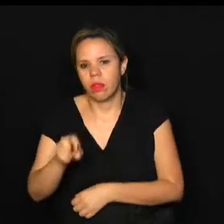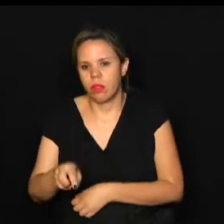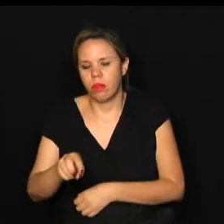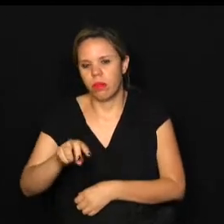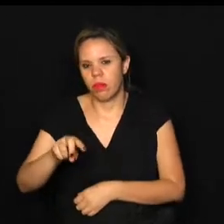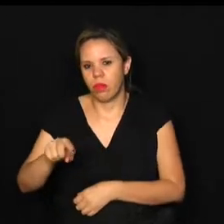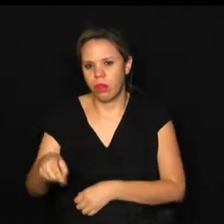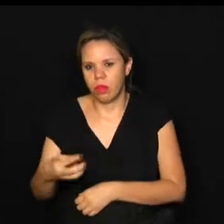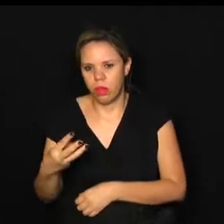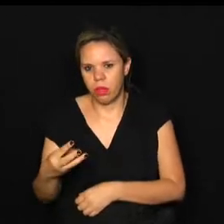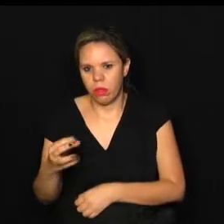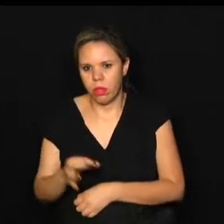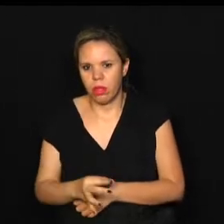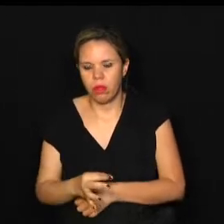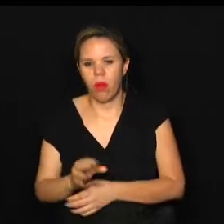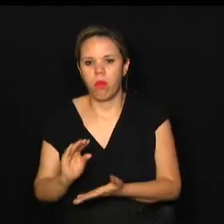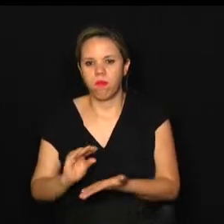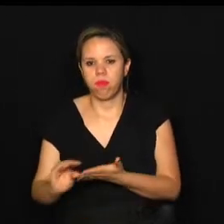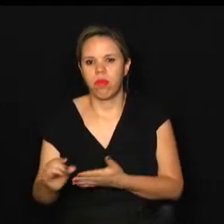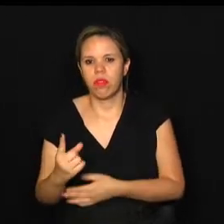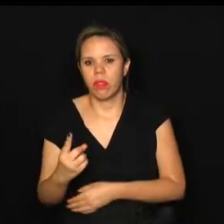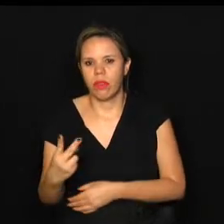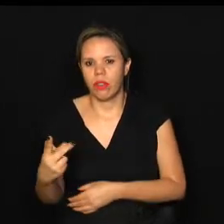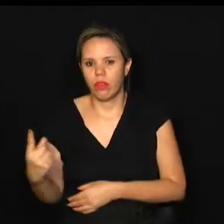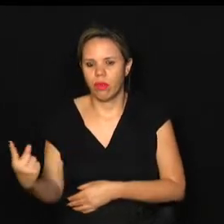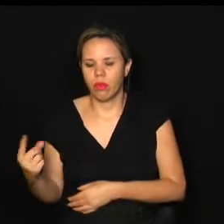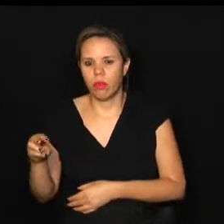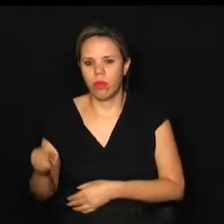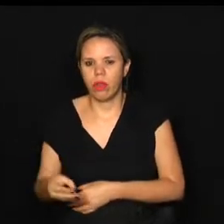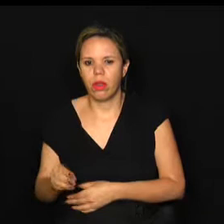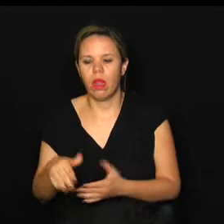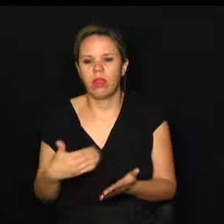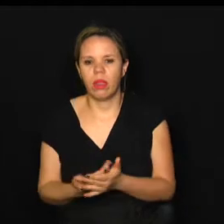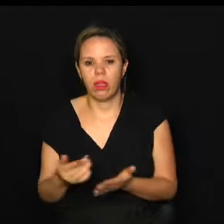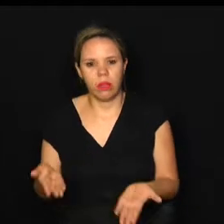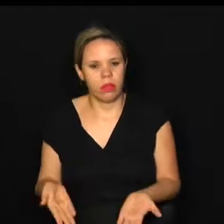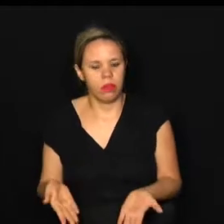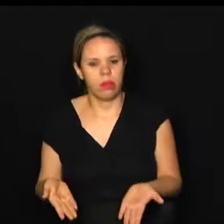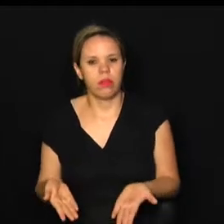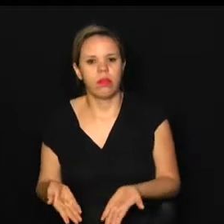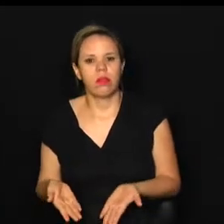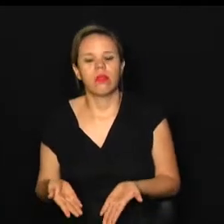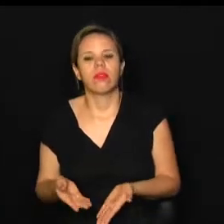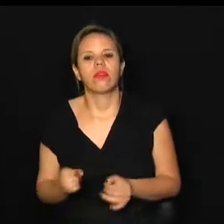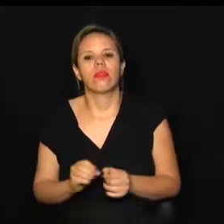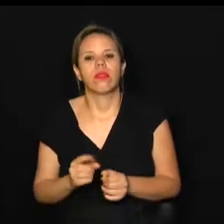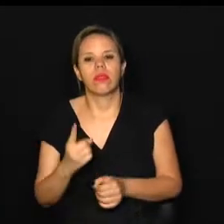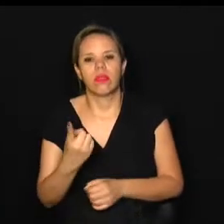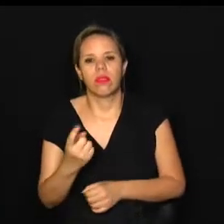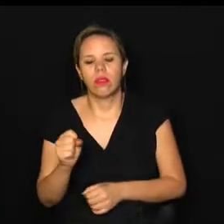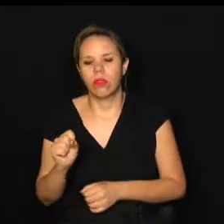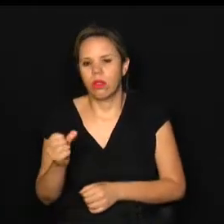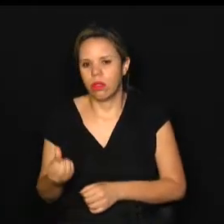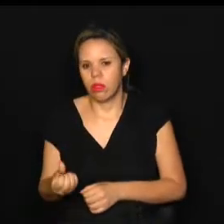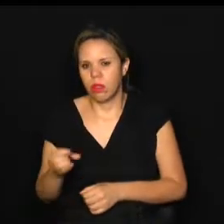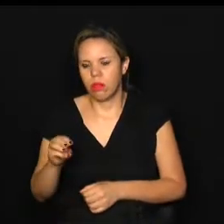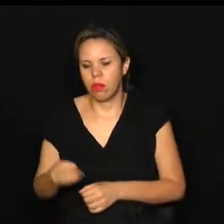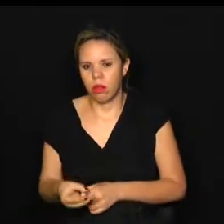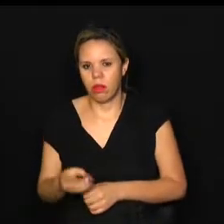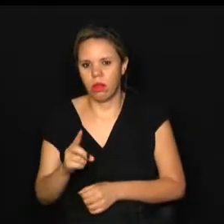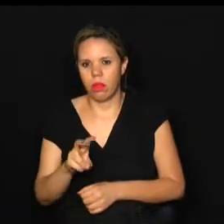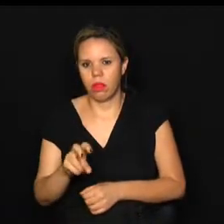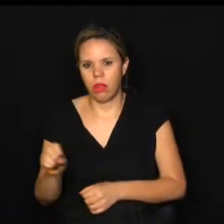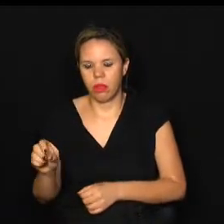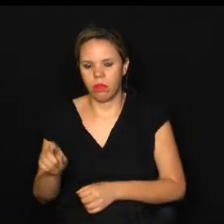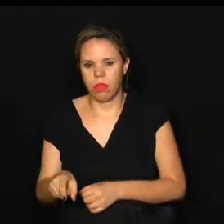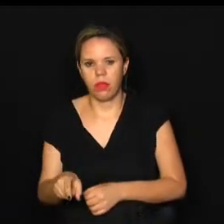orçamento, com 121 milhões e 800 mil realizado até aqui, para uma previsão orçamentária de 186 milhões e 500 mil.